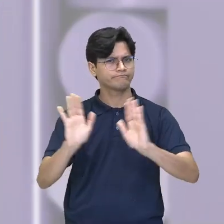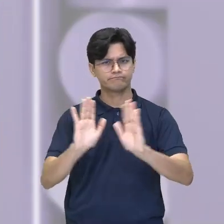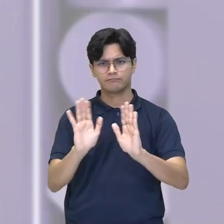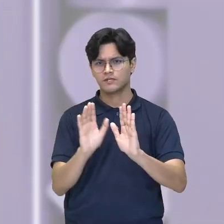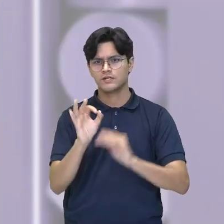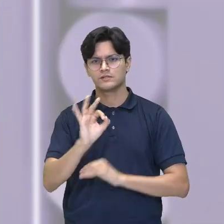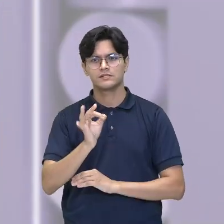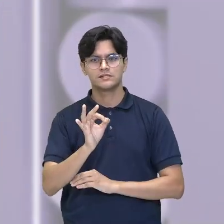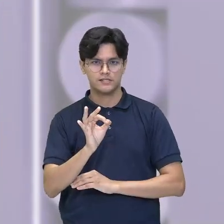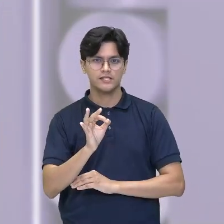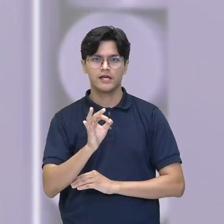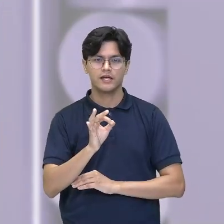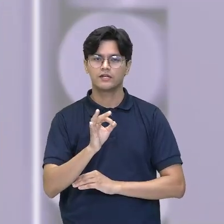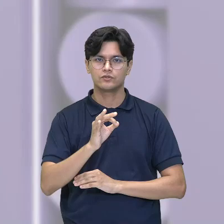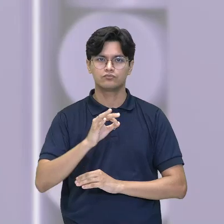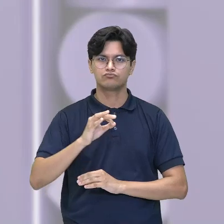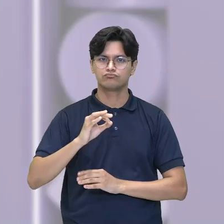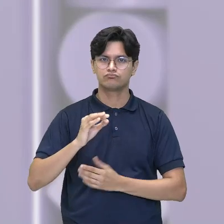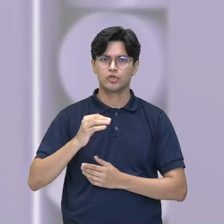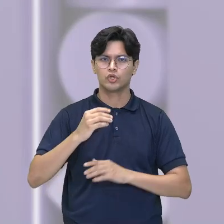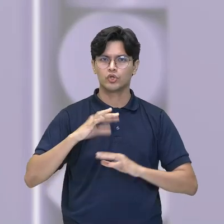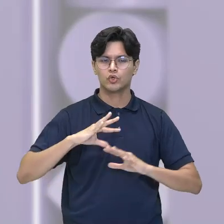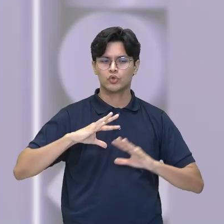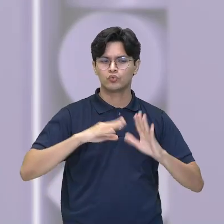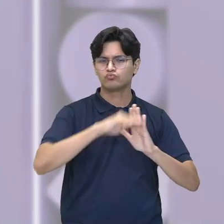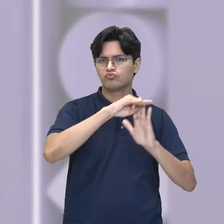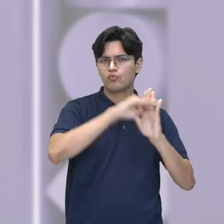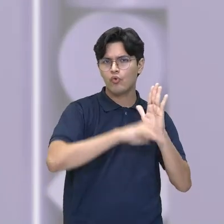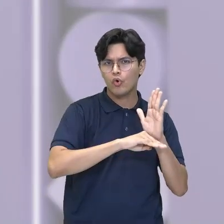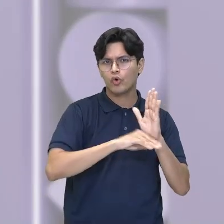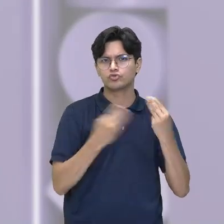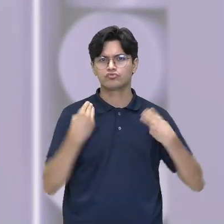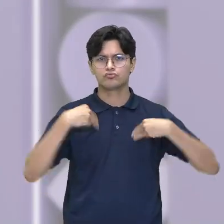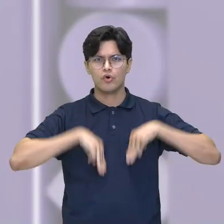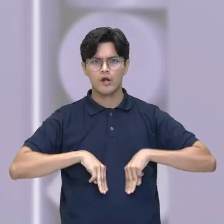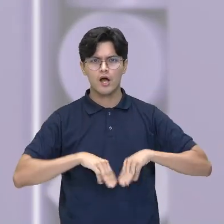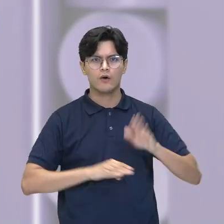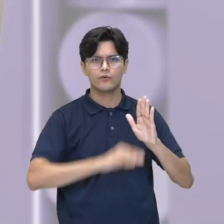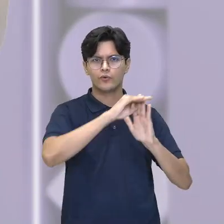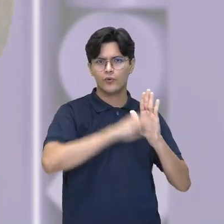no âmago das religiões, vão surgir a partir da dimensão da